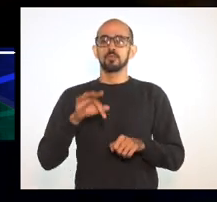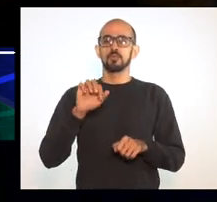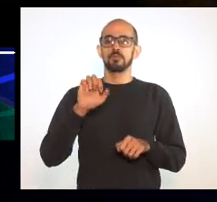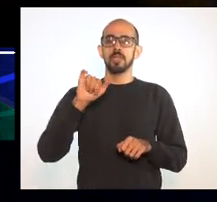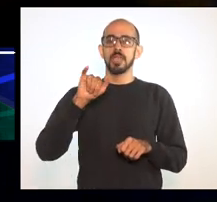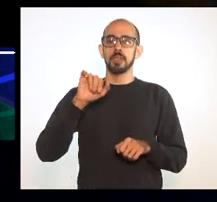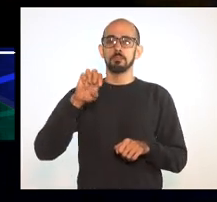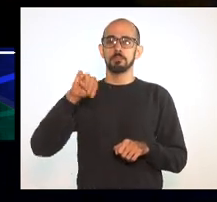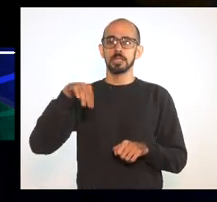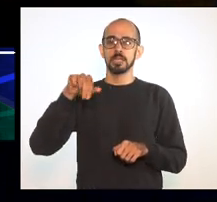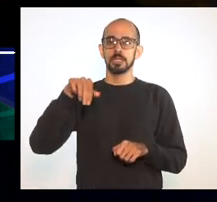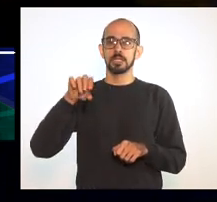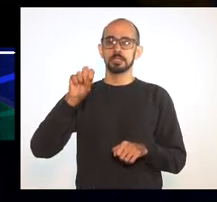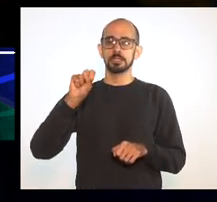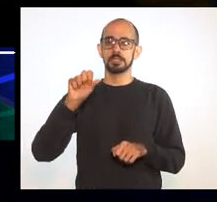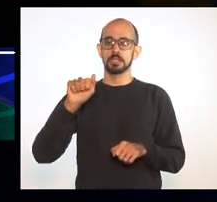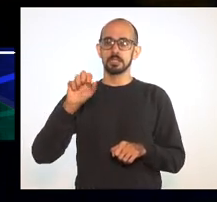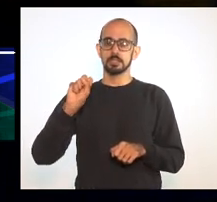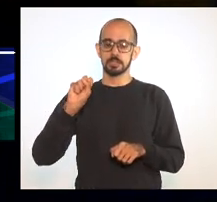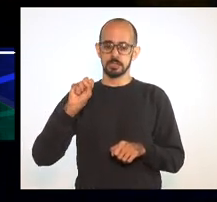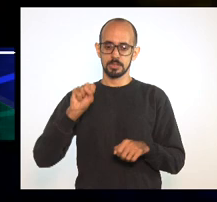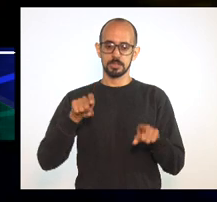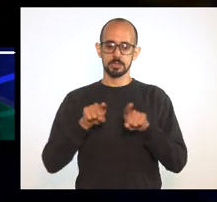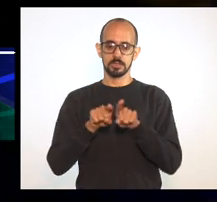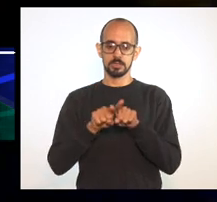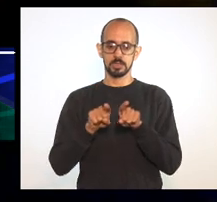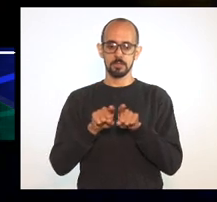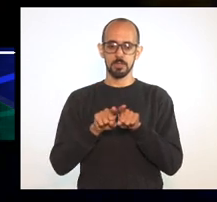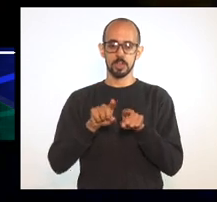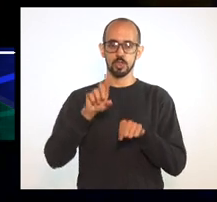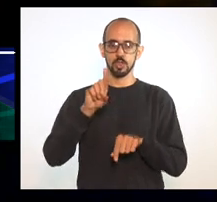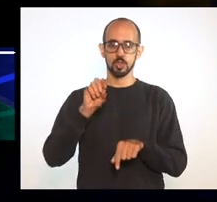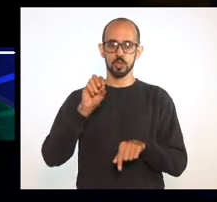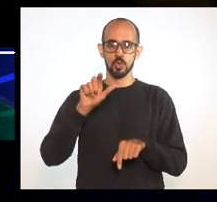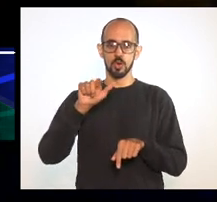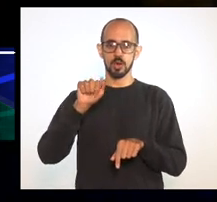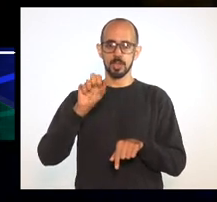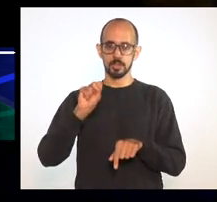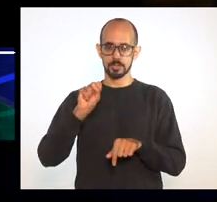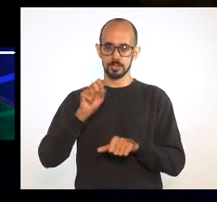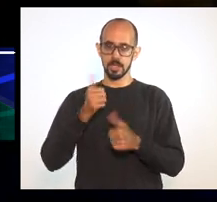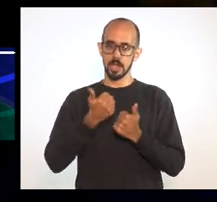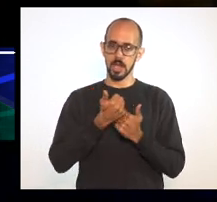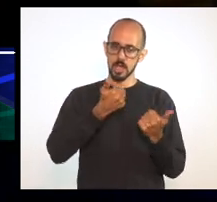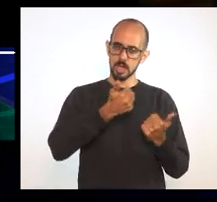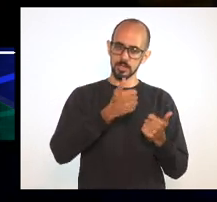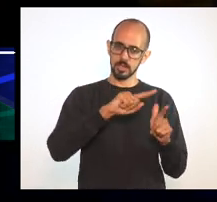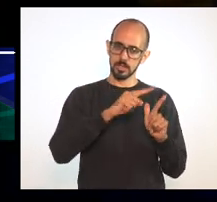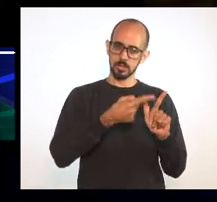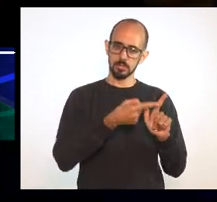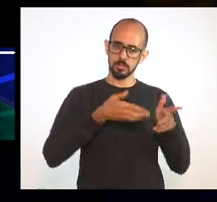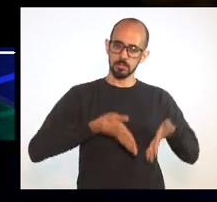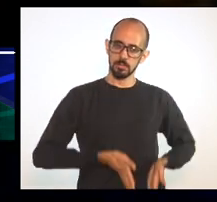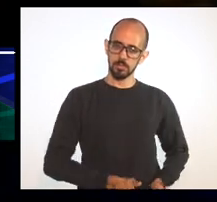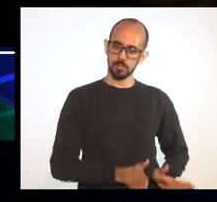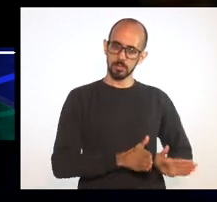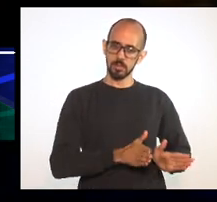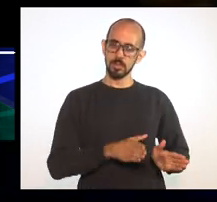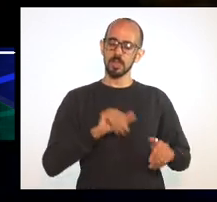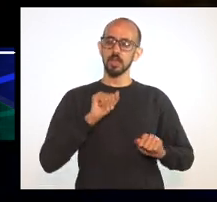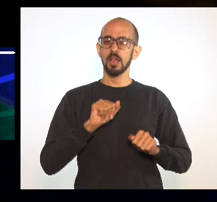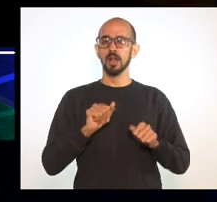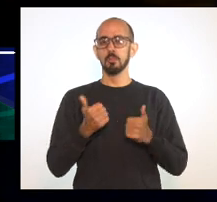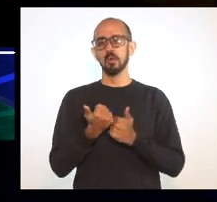doulas, pela nossa assessora Morgana, também com apoio da Flor e de várias